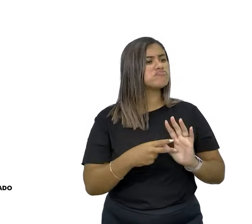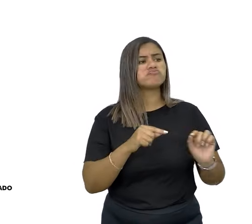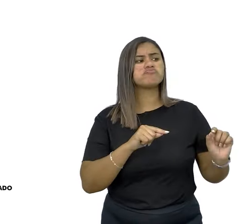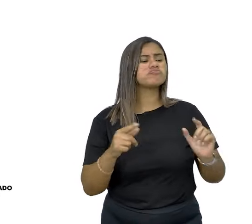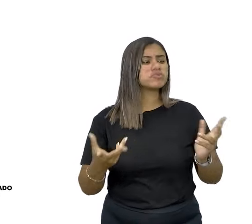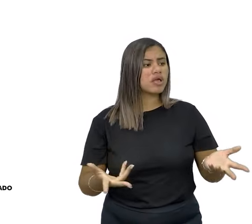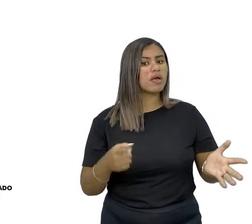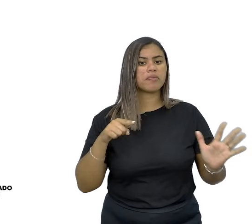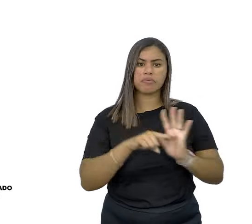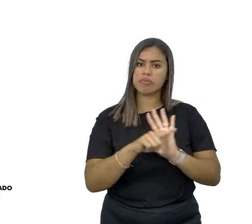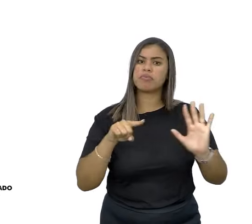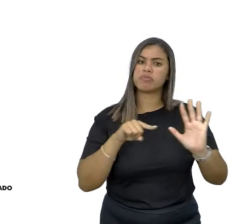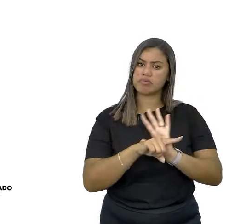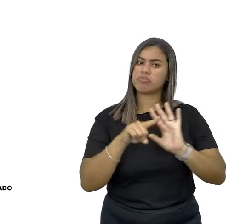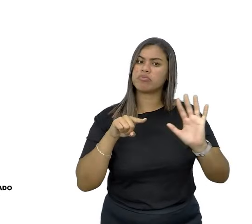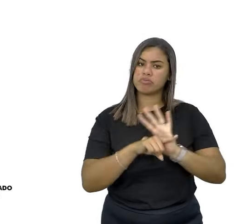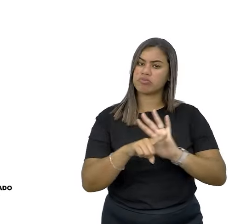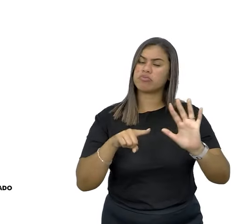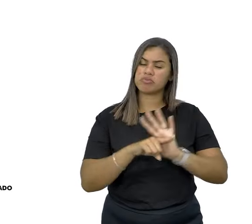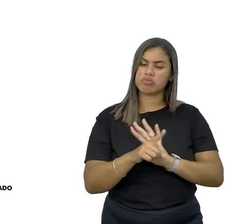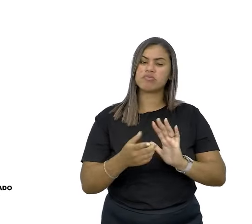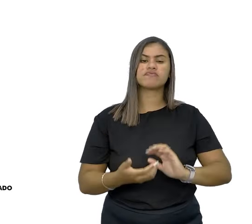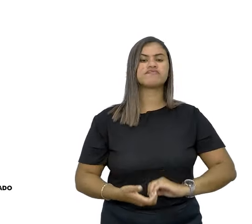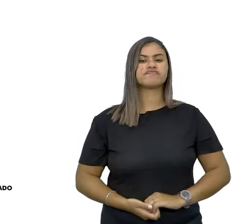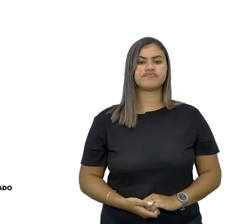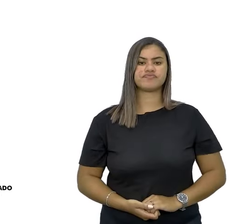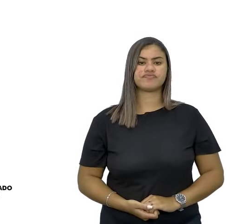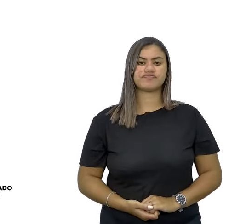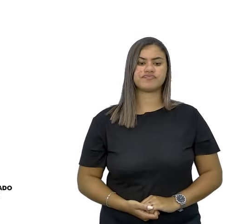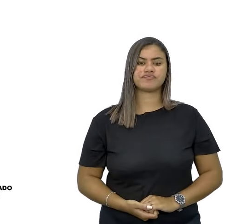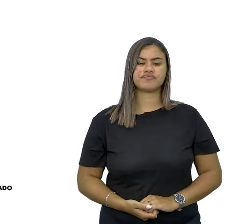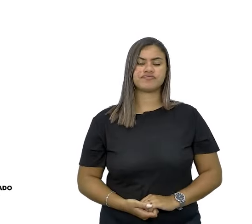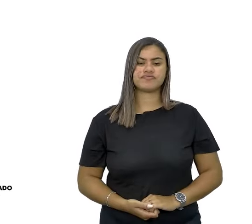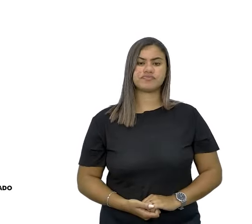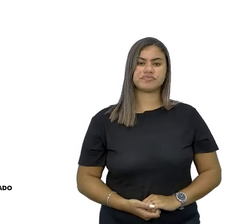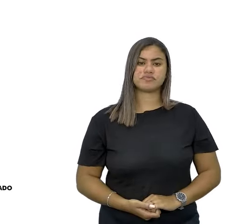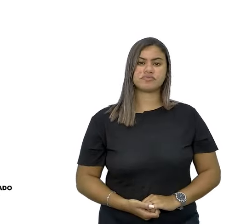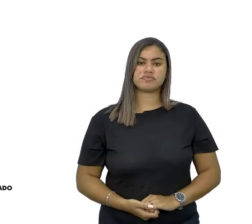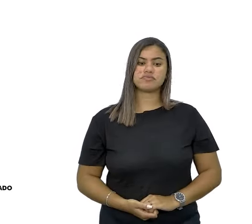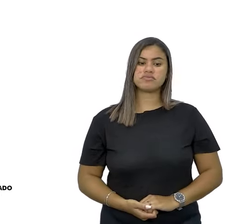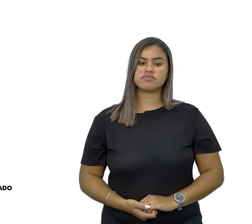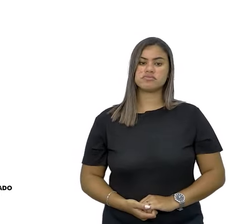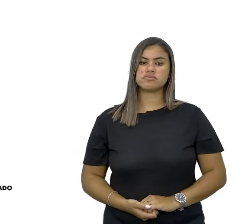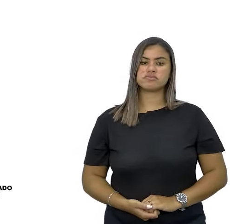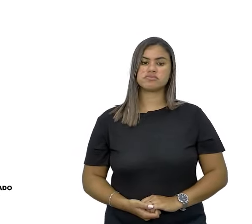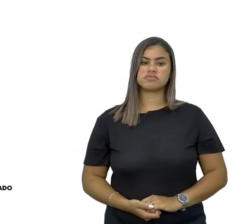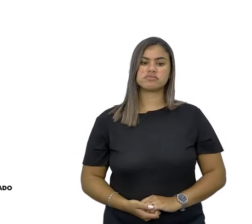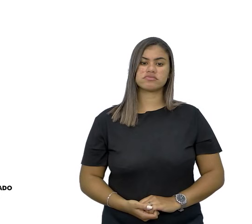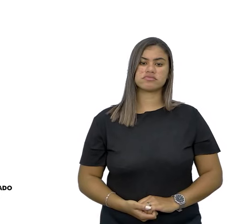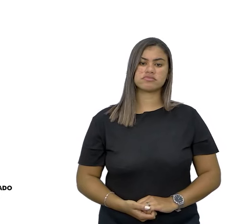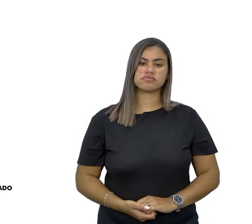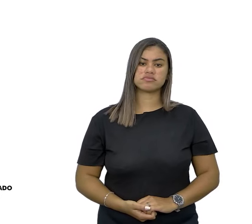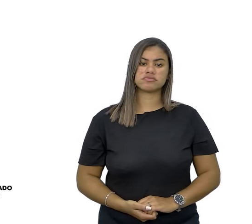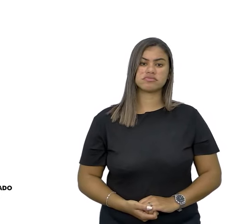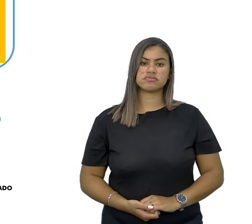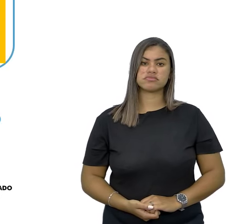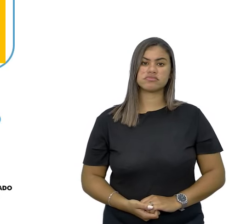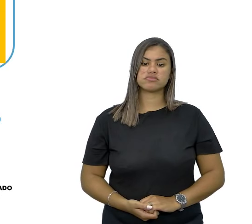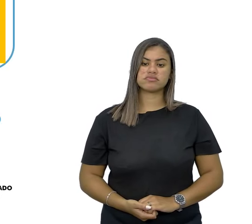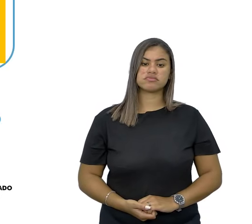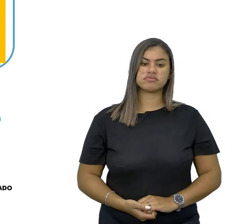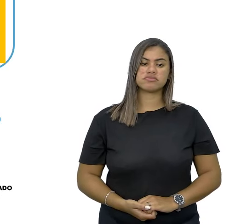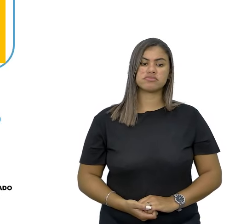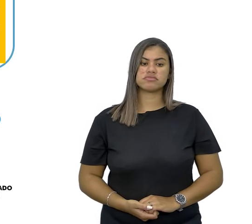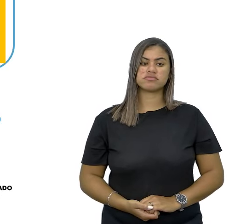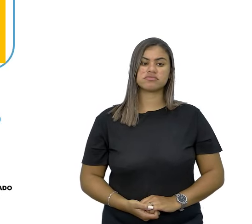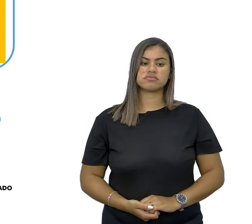né? Façam um levantamento de conhecimentos prévios em cima desse tema. Bom, vamos lá? Pode passar?